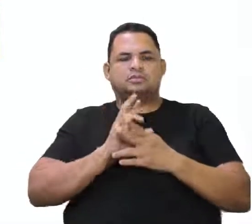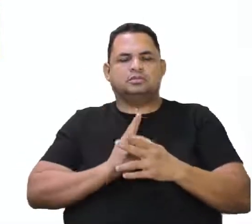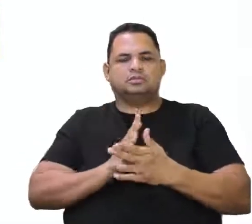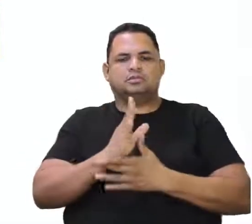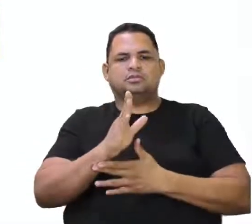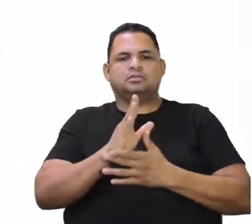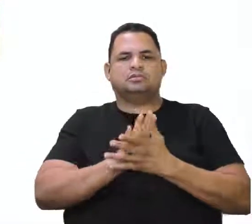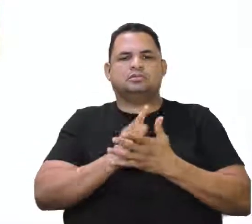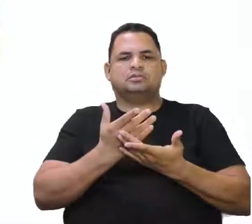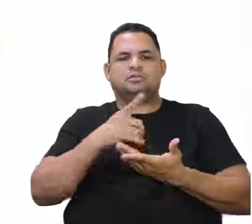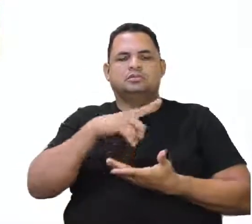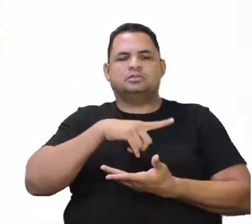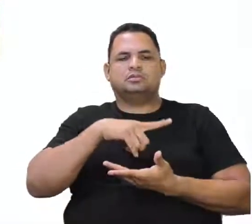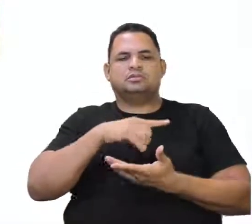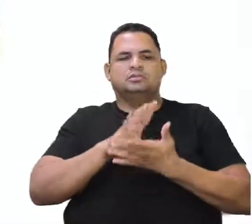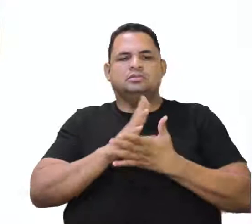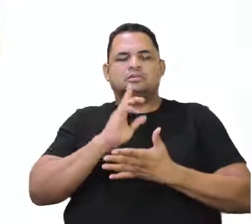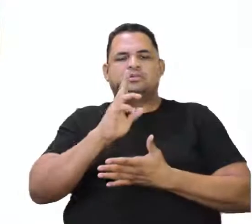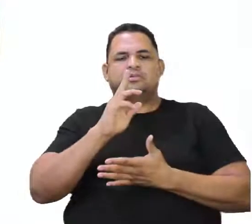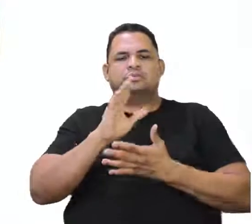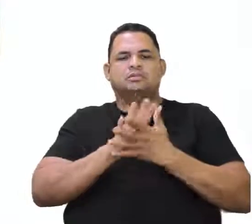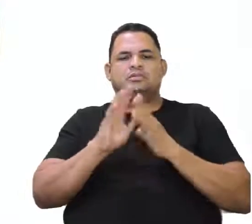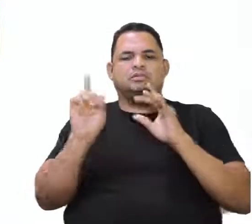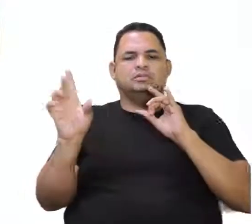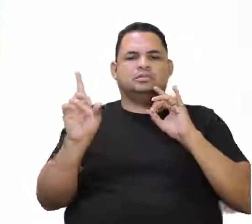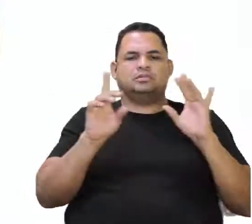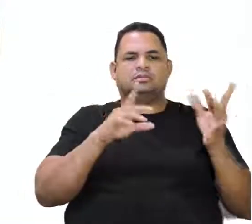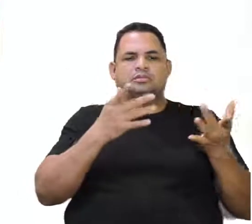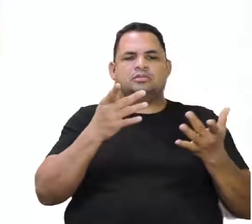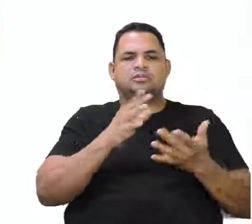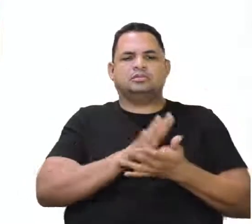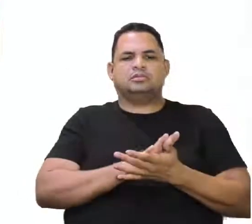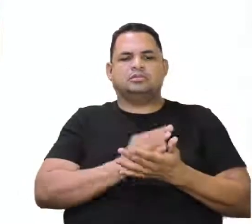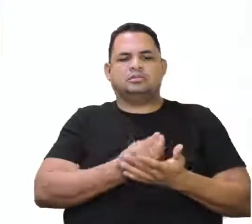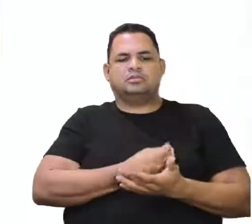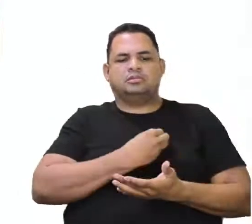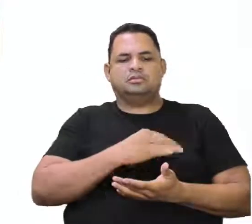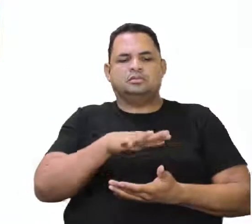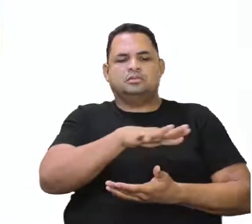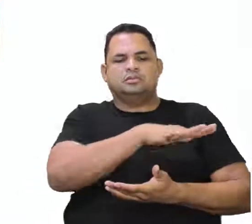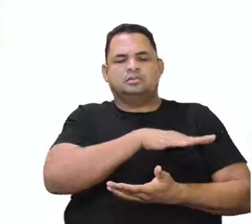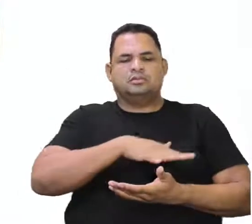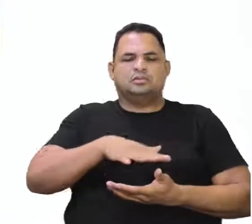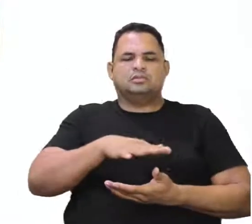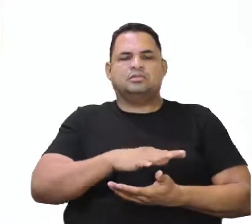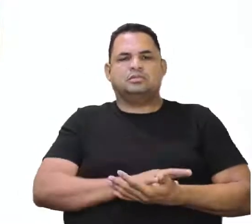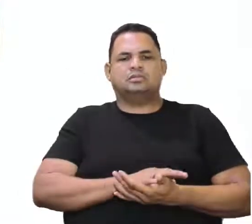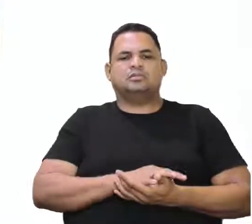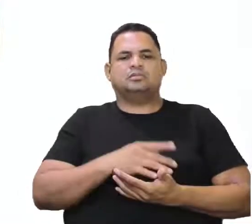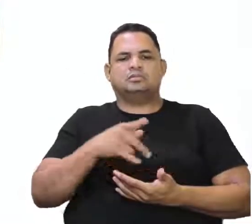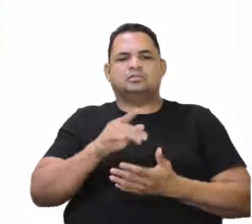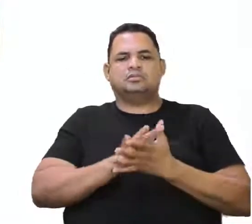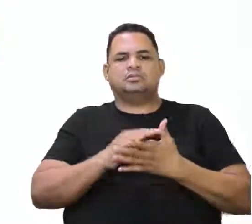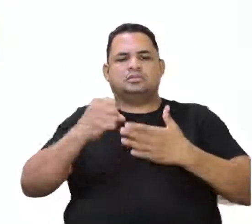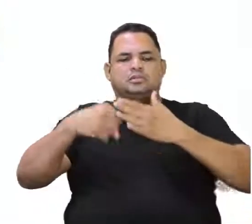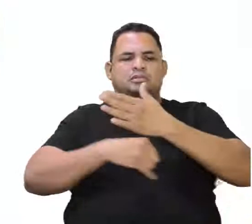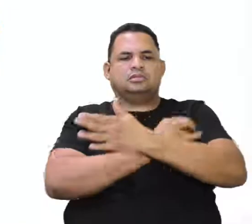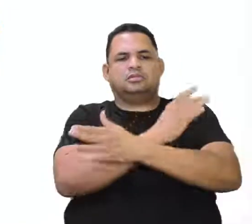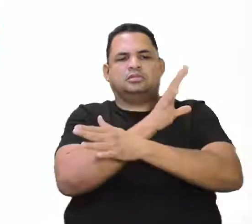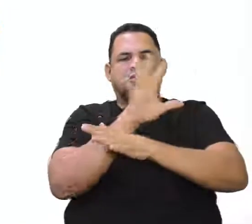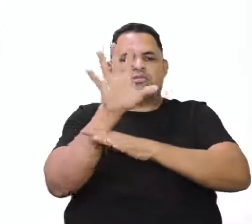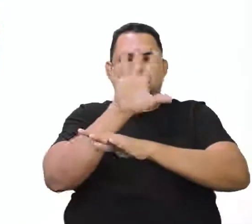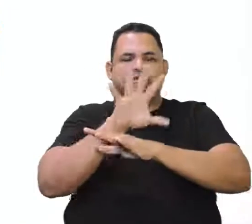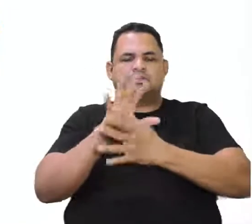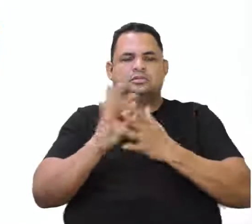diretamente na existência e na permanência de cada organismo no seu habitat e no seu ecossistema.